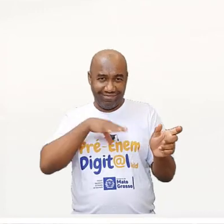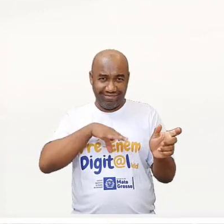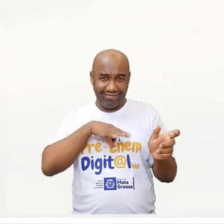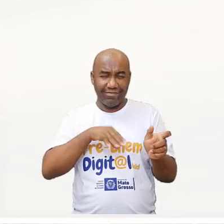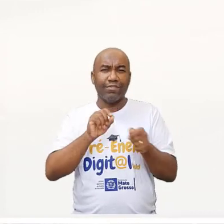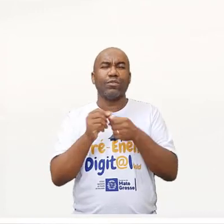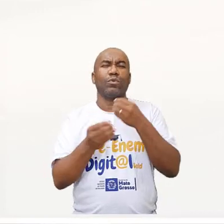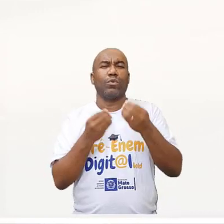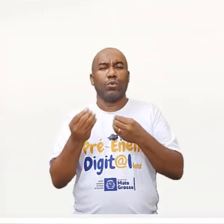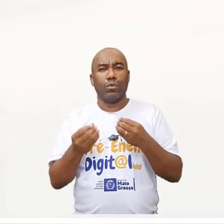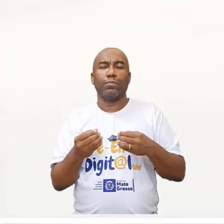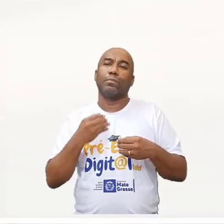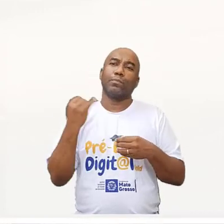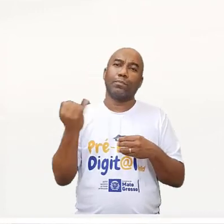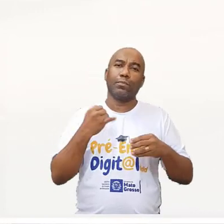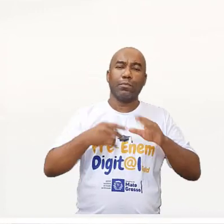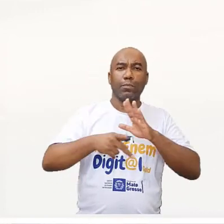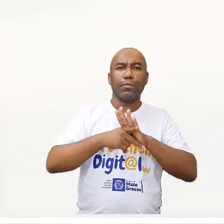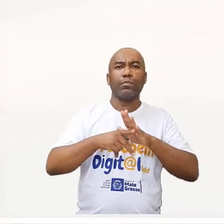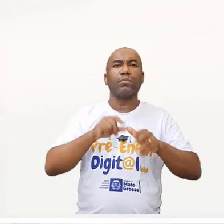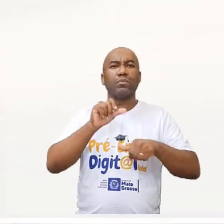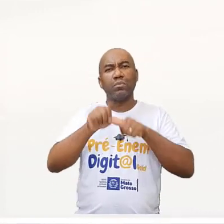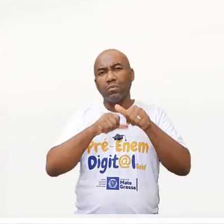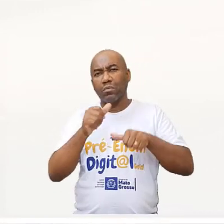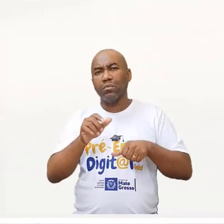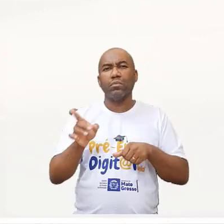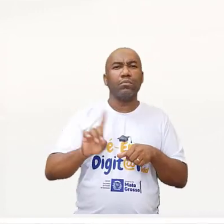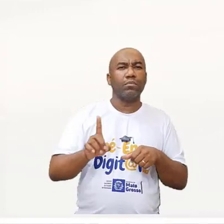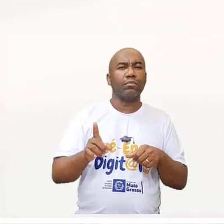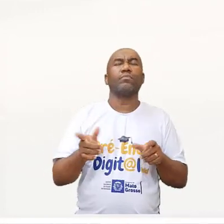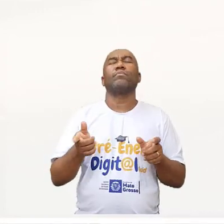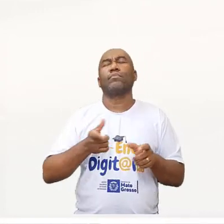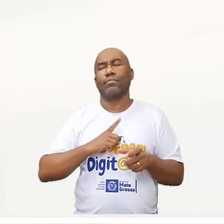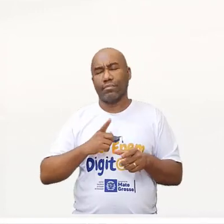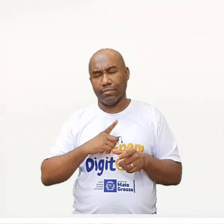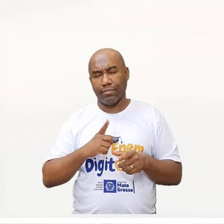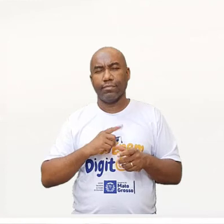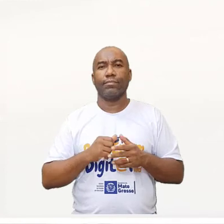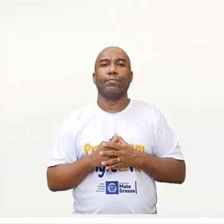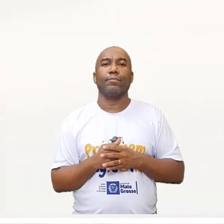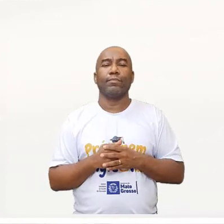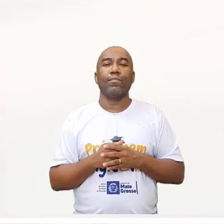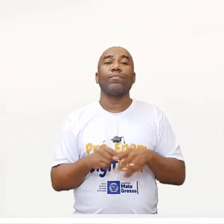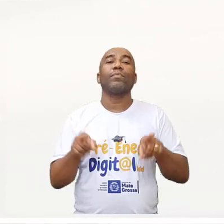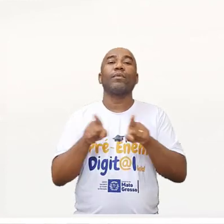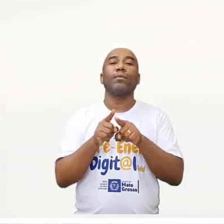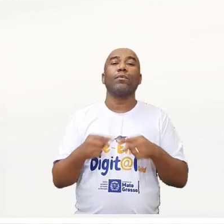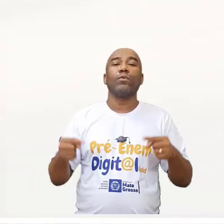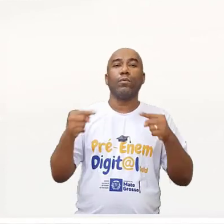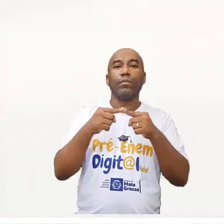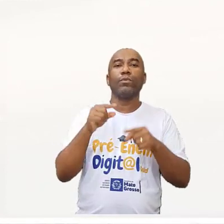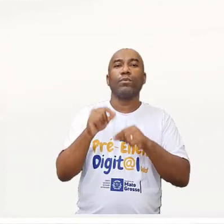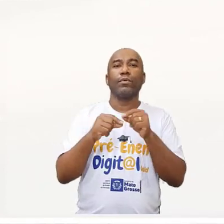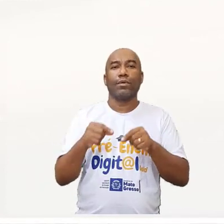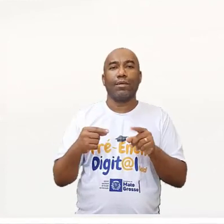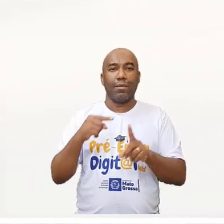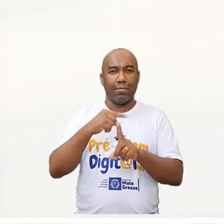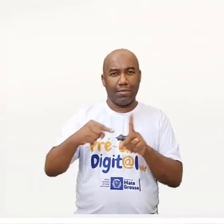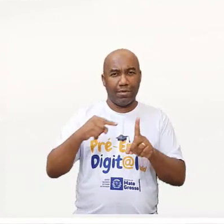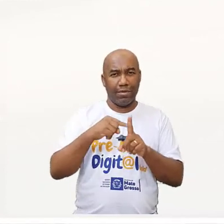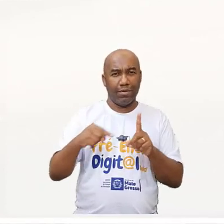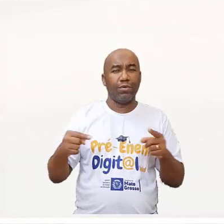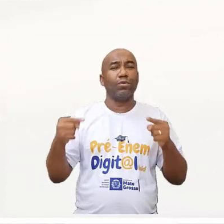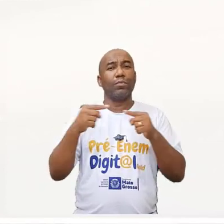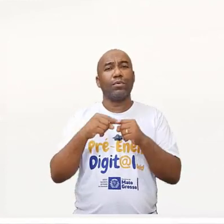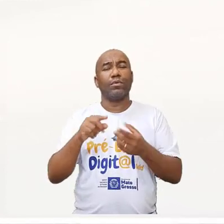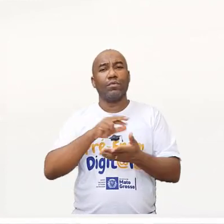não possuem forma no plural? Possuem. Possuem. O termo meio tem a função de advérbio e